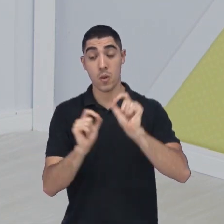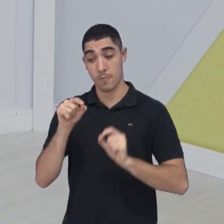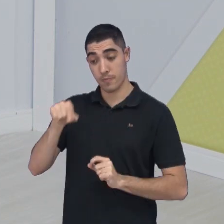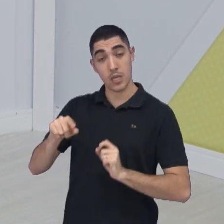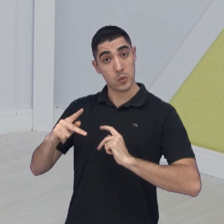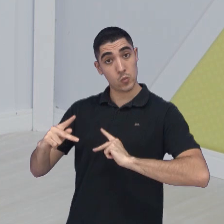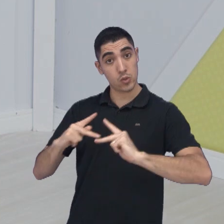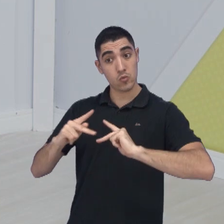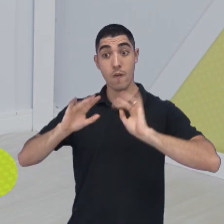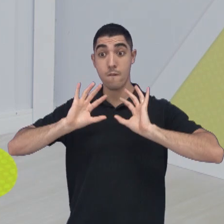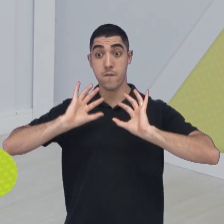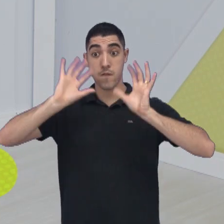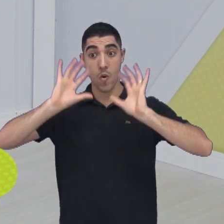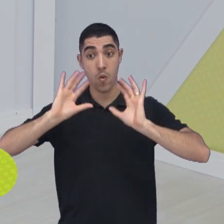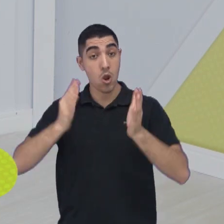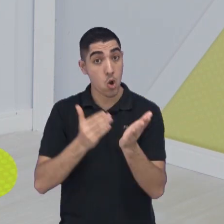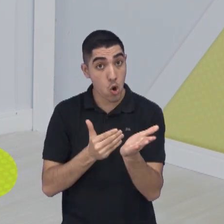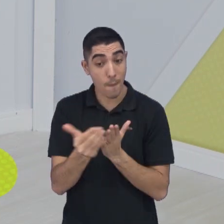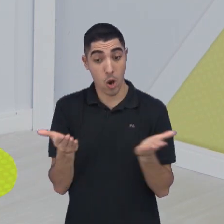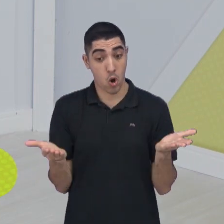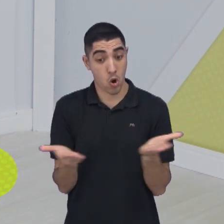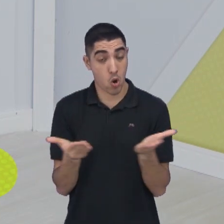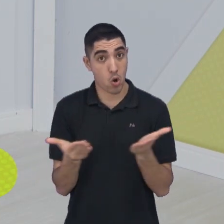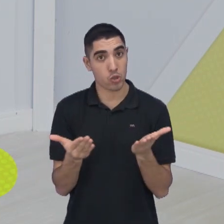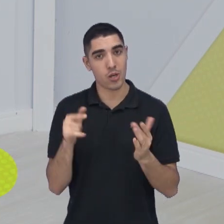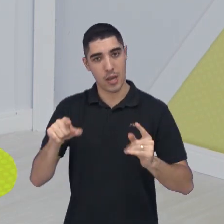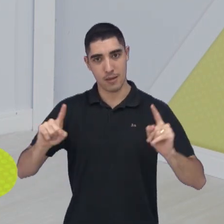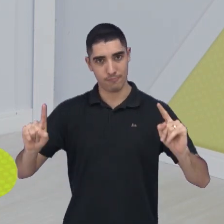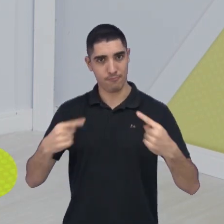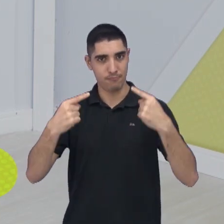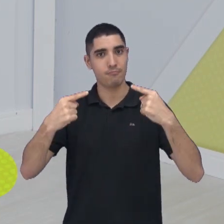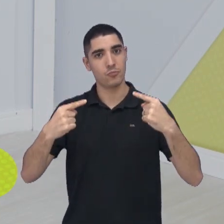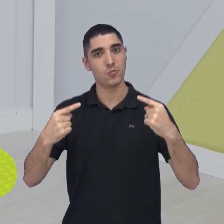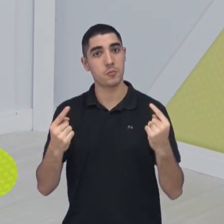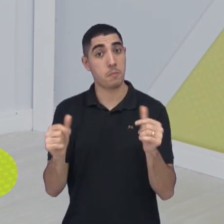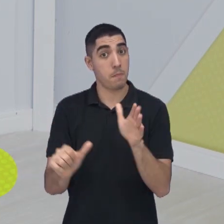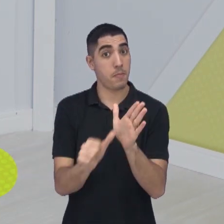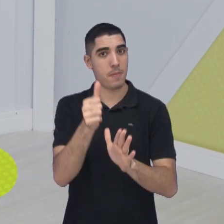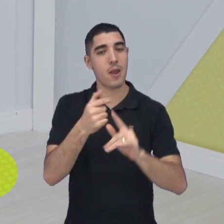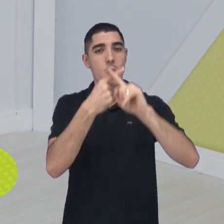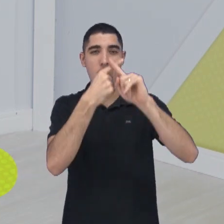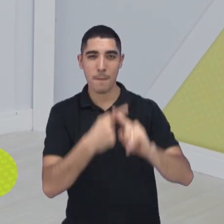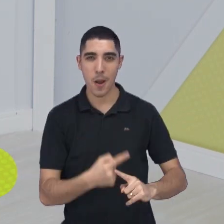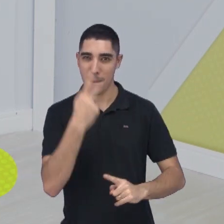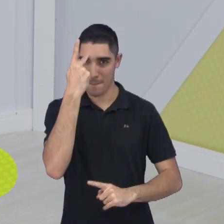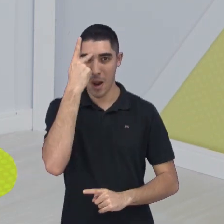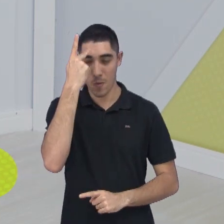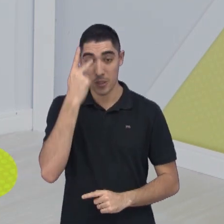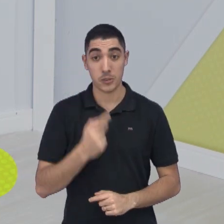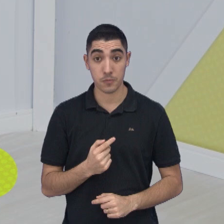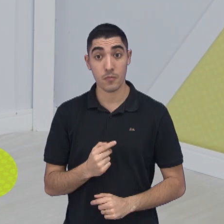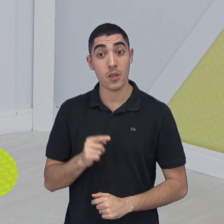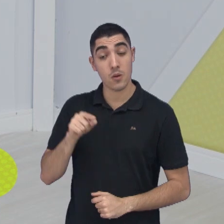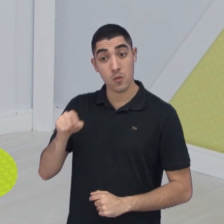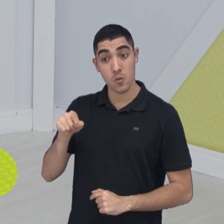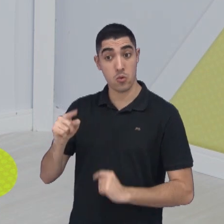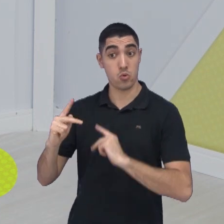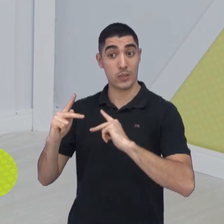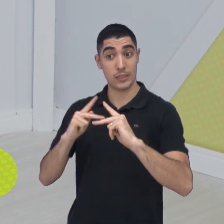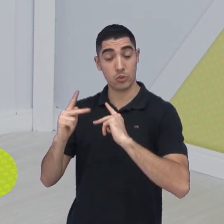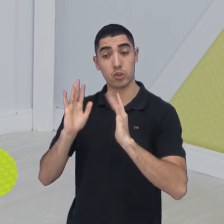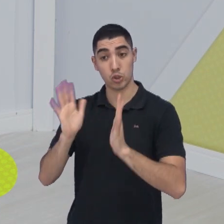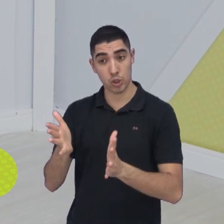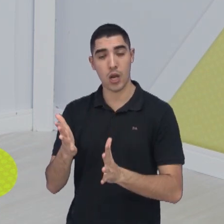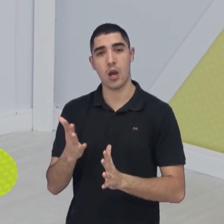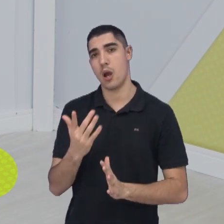São José, que fará sua estreia hoje no Campeonato Paulista. Após a sua apresentação oficial, o time ficou aí mais de um mês